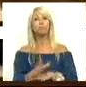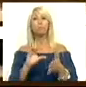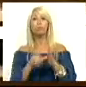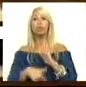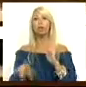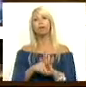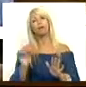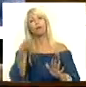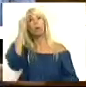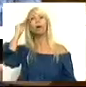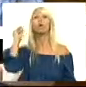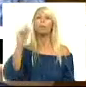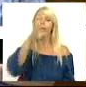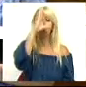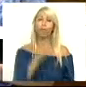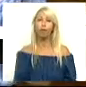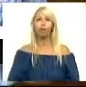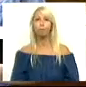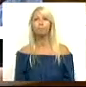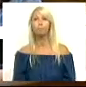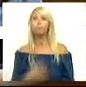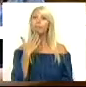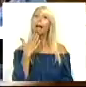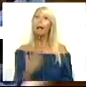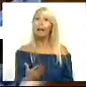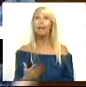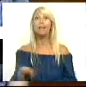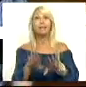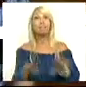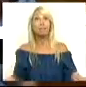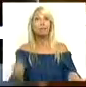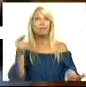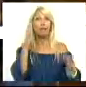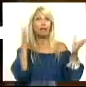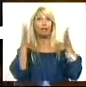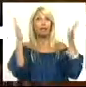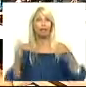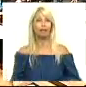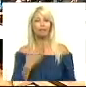e não de uma recomendação ao Governo. Agradeço a distração da mesa. Obrigada.